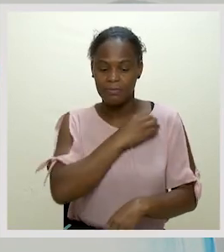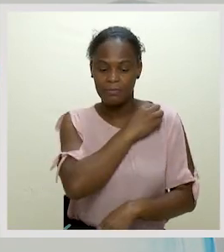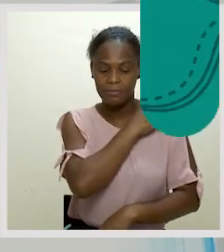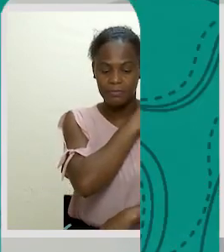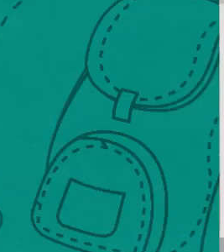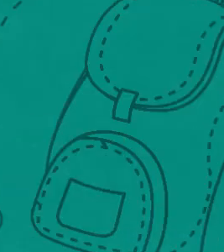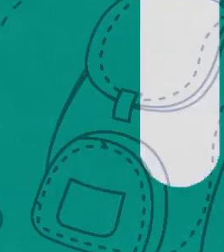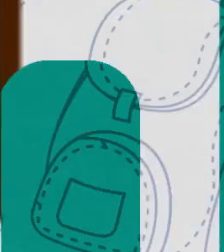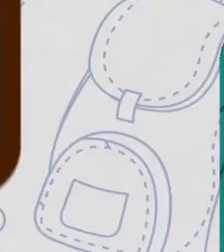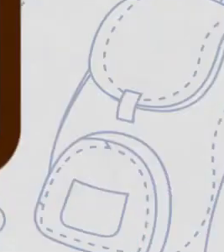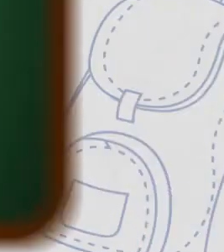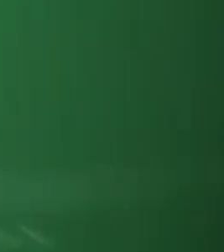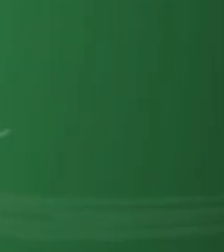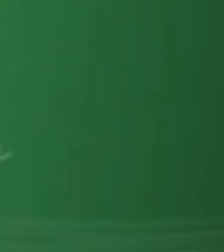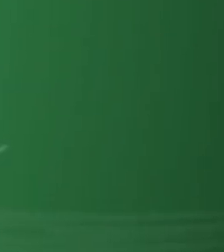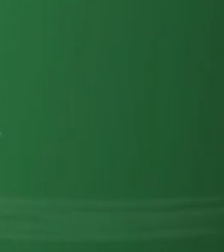casa.